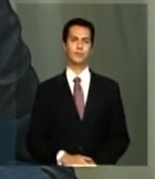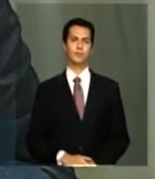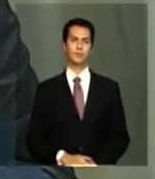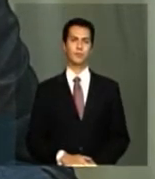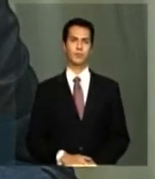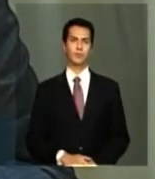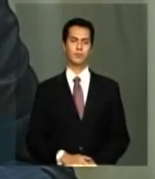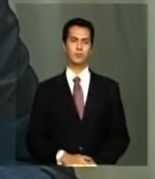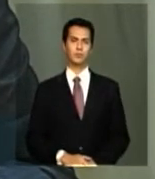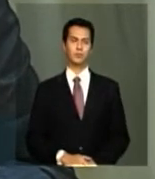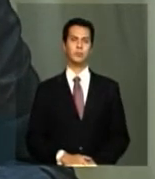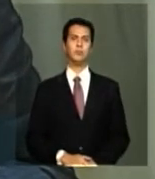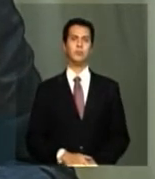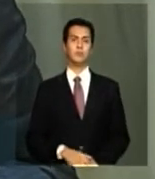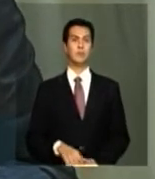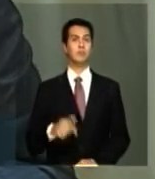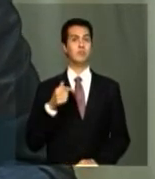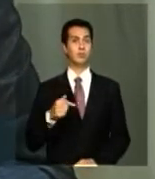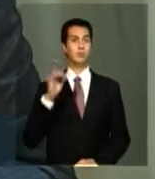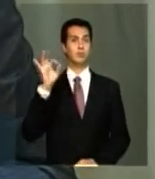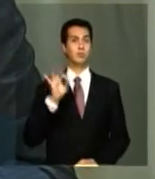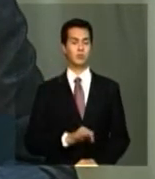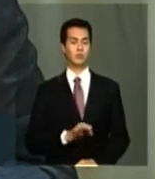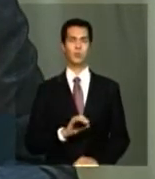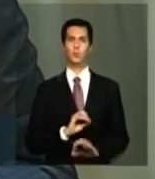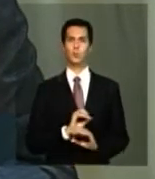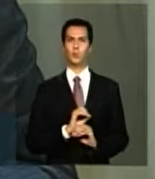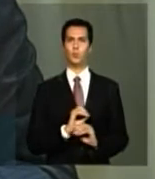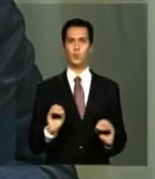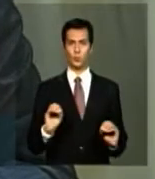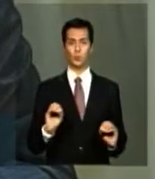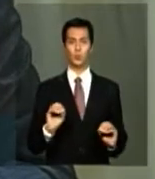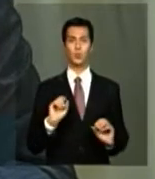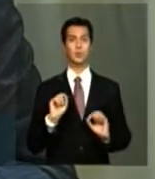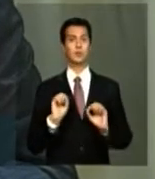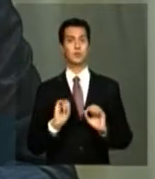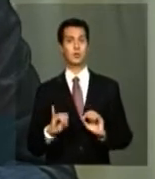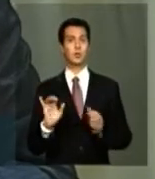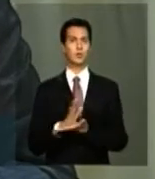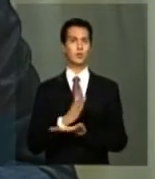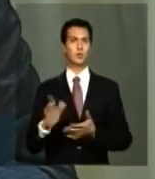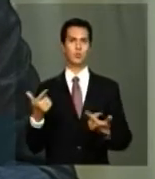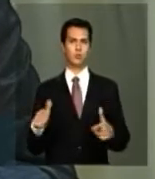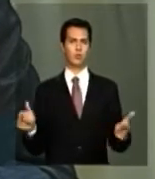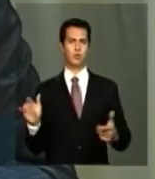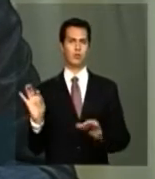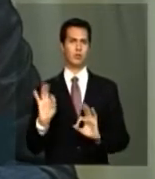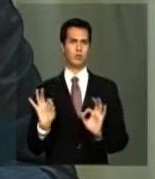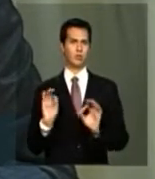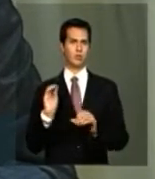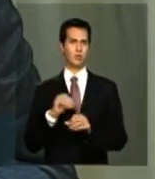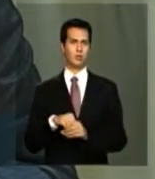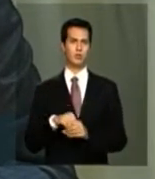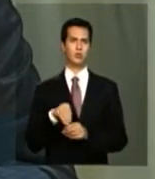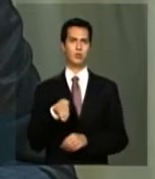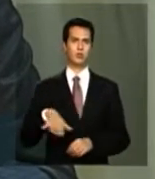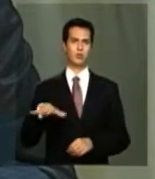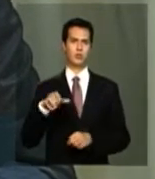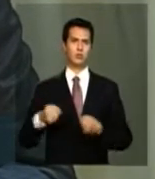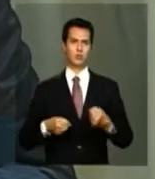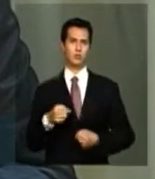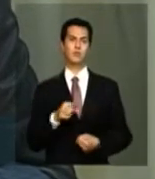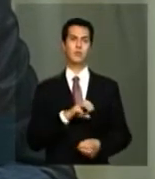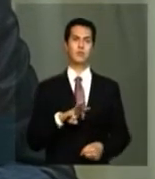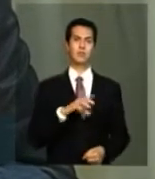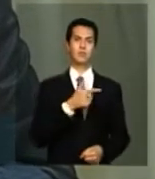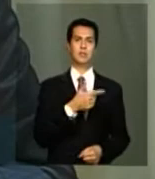estão no regime automotivo para zero né aqueles que não estão no regime automotivo 37